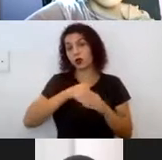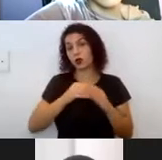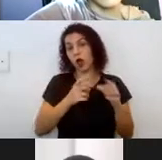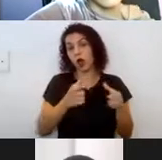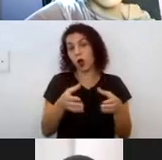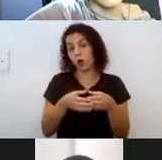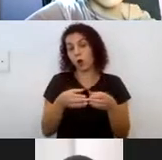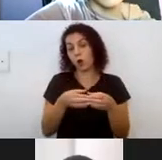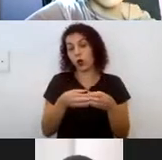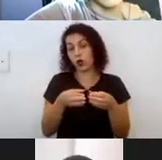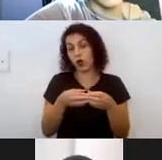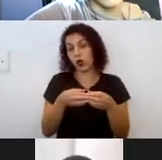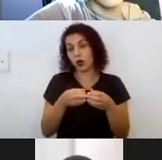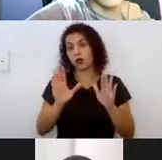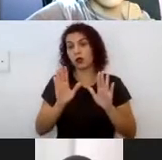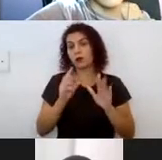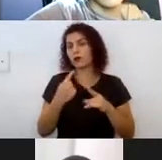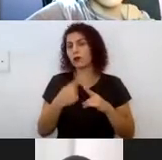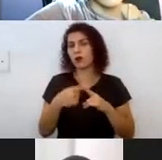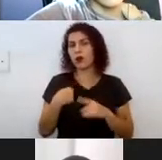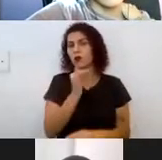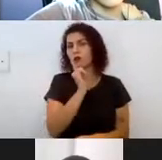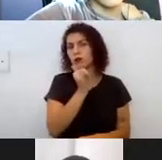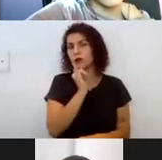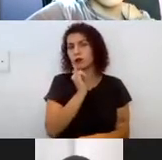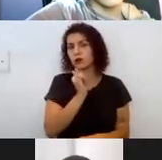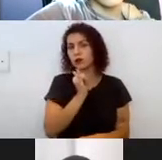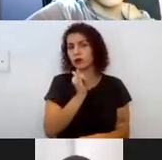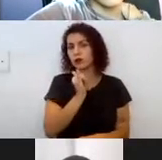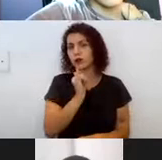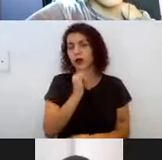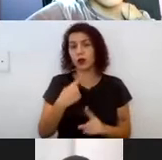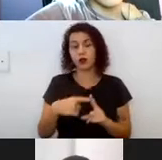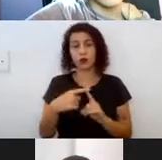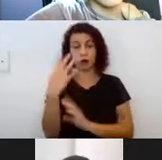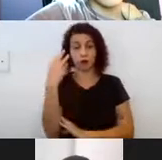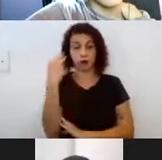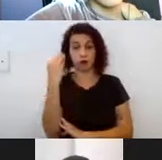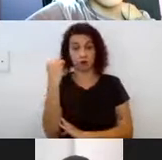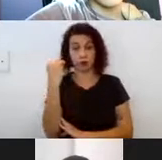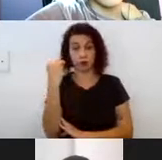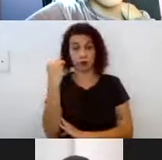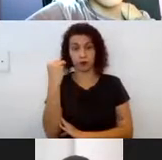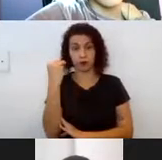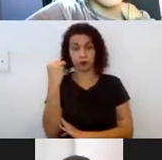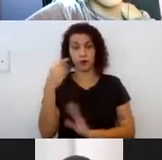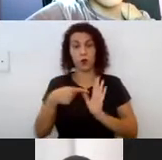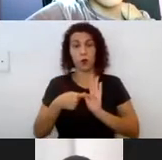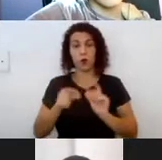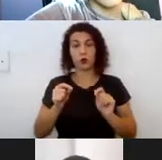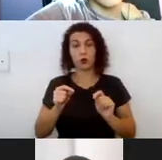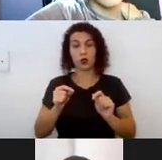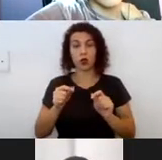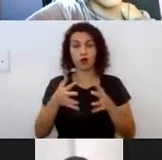Aldeia e o que é que eu estou falando isso porque eu para mim a imagem é da complexidade